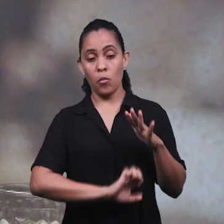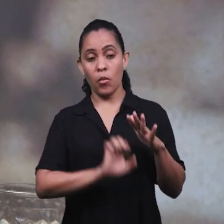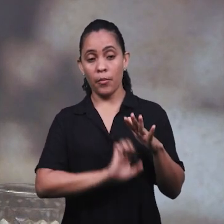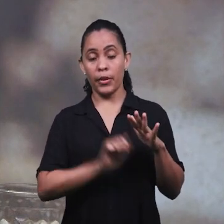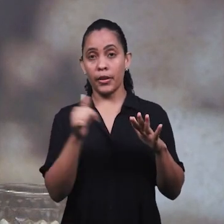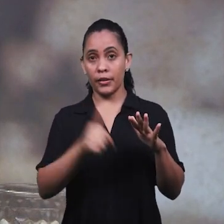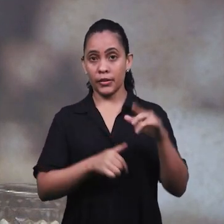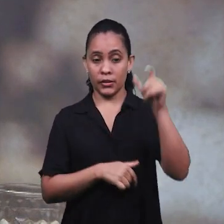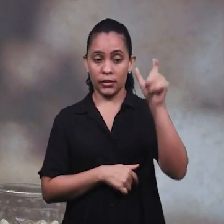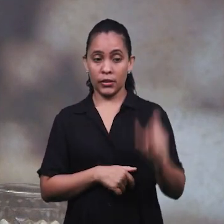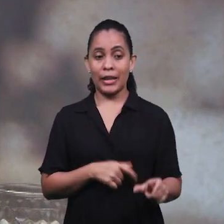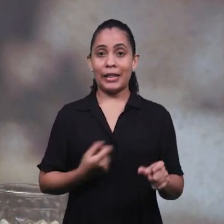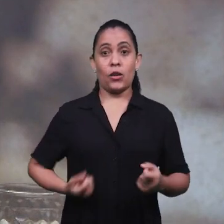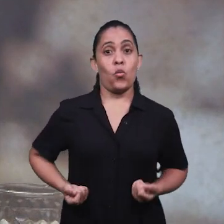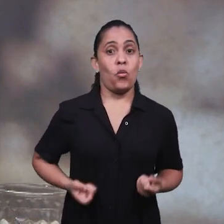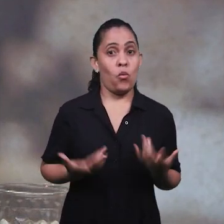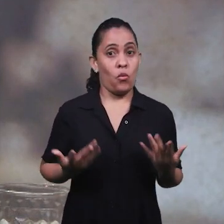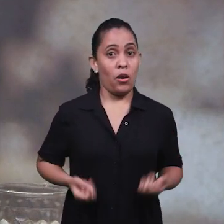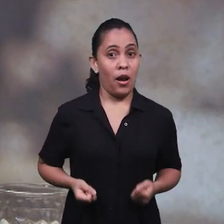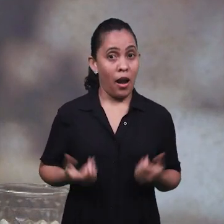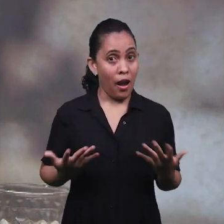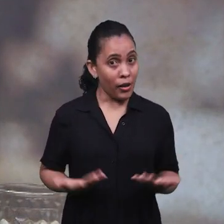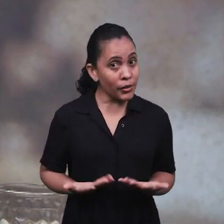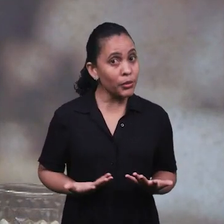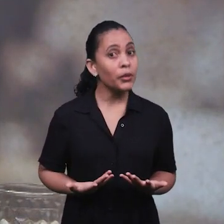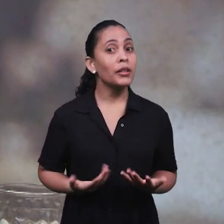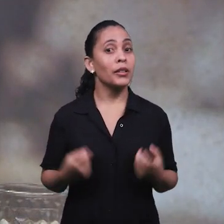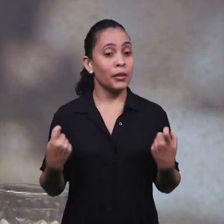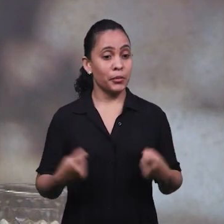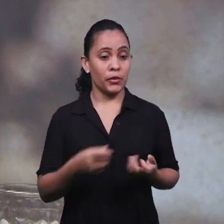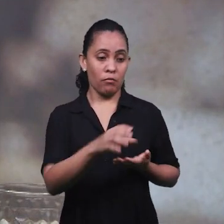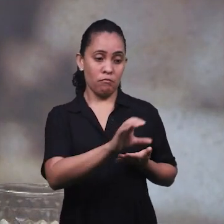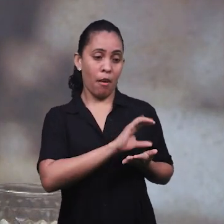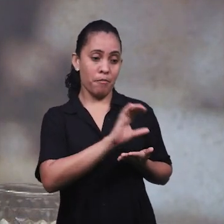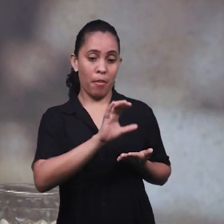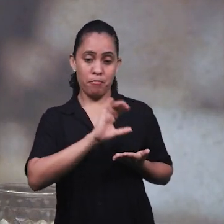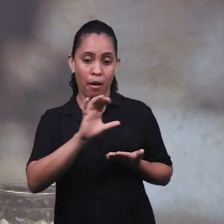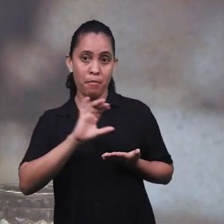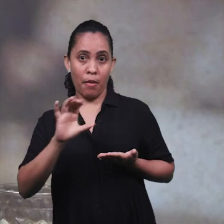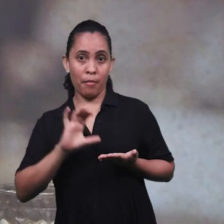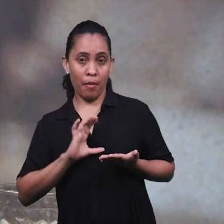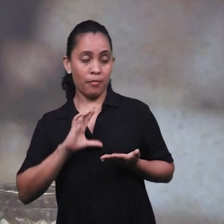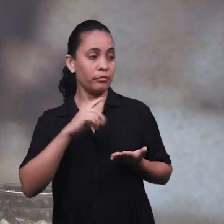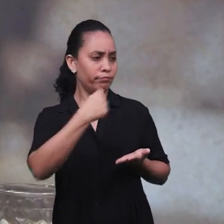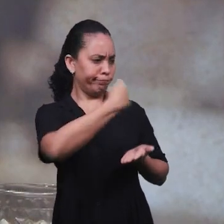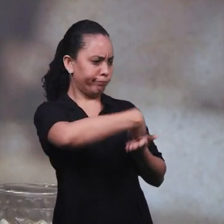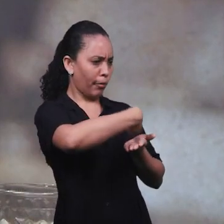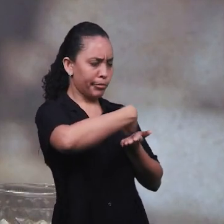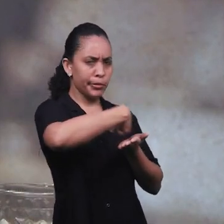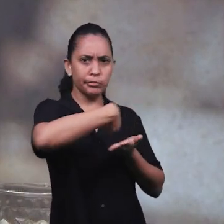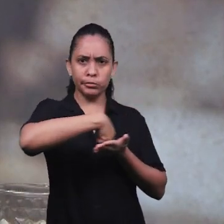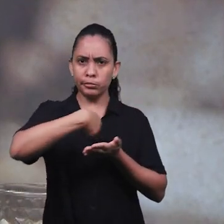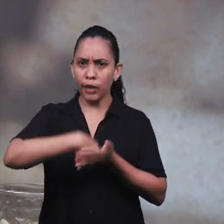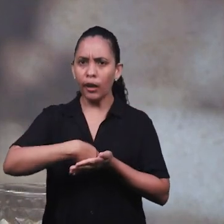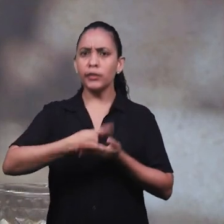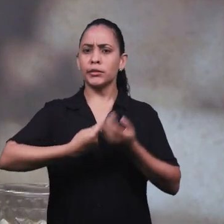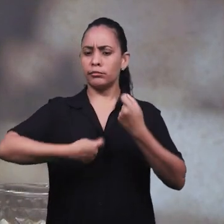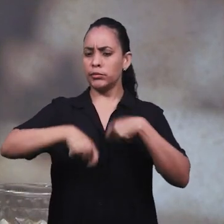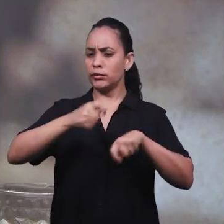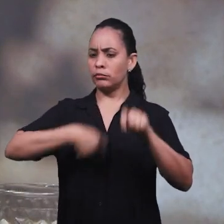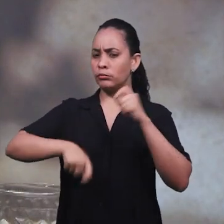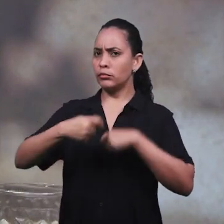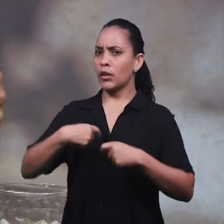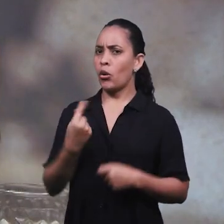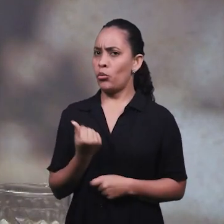Ele tem seus gastos e ele tem essa arrecadação por meio das cotas condominiais. E o síndico é aquele que administra